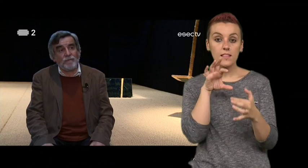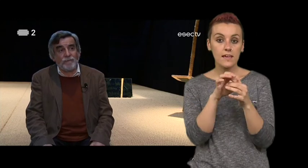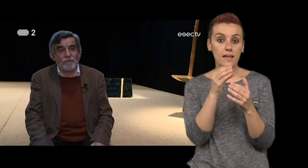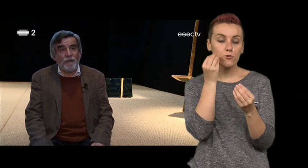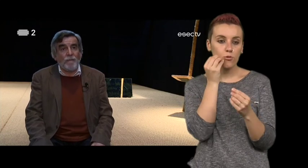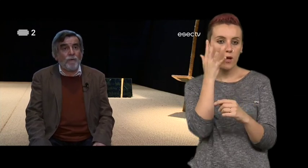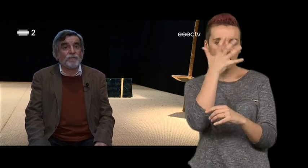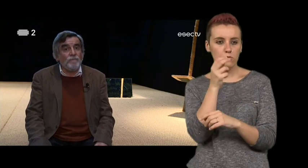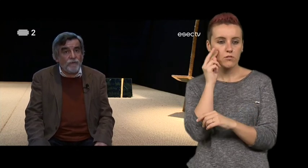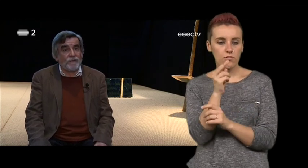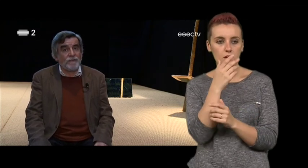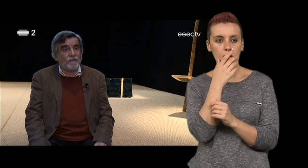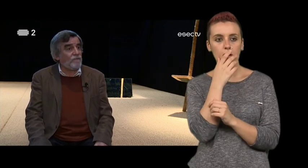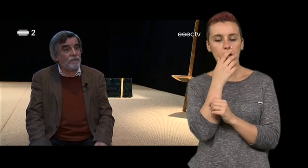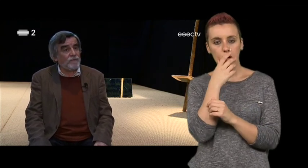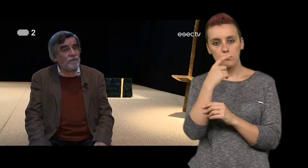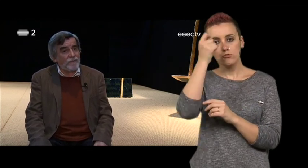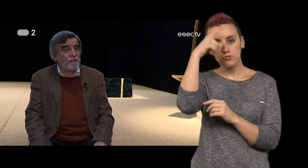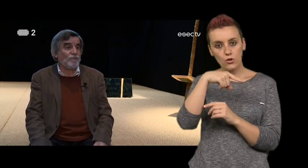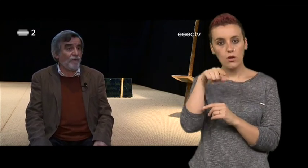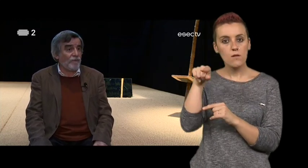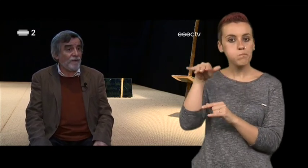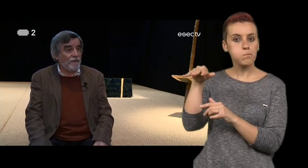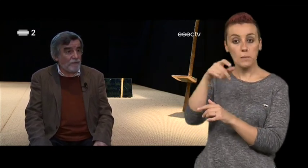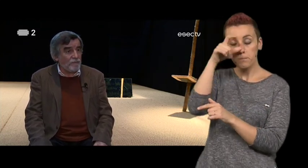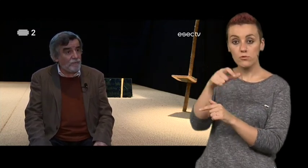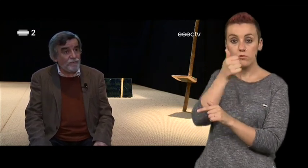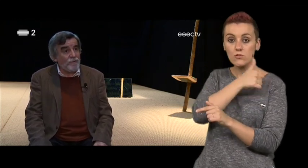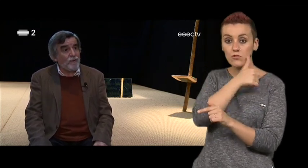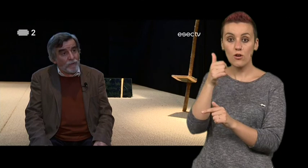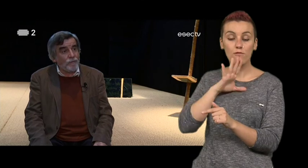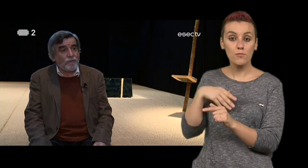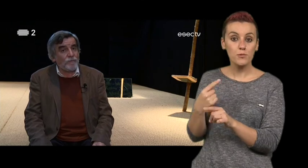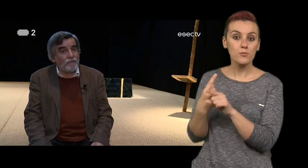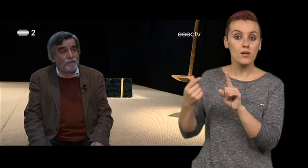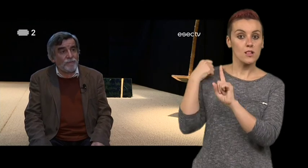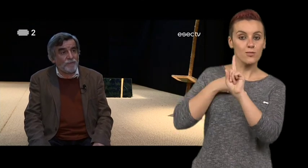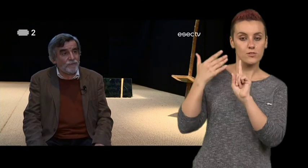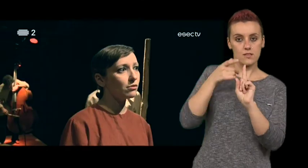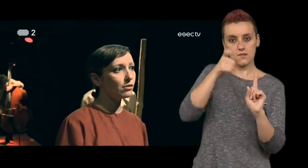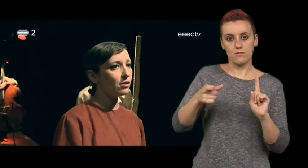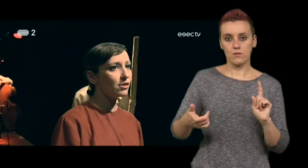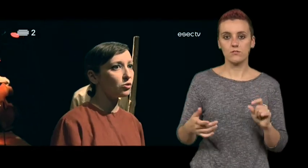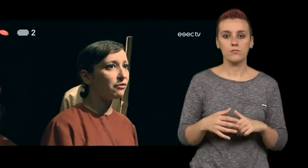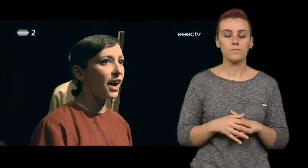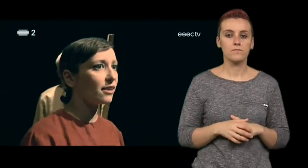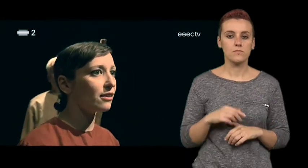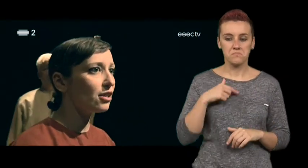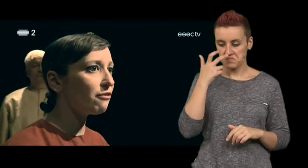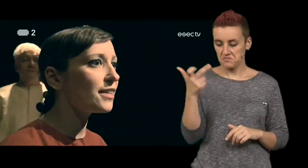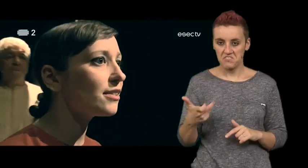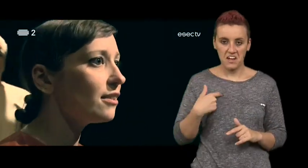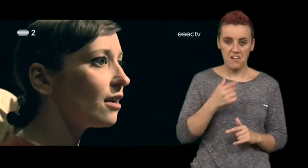dos atores, possam ver as vozes de quem sofre neste mundo quando luta pelos direitos humanos. Sinto-me